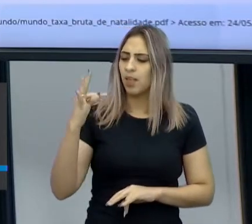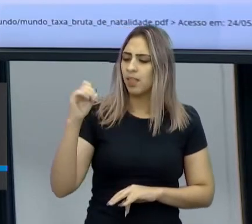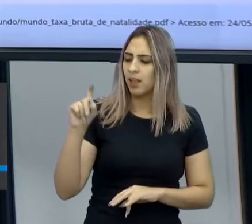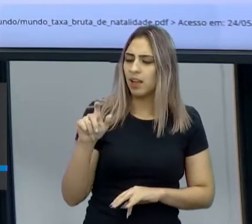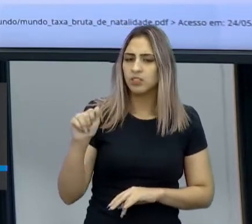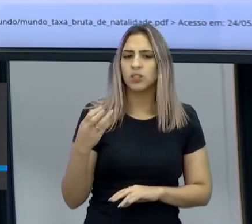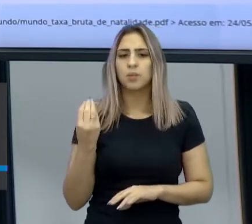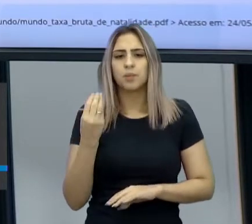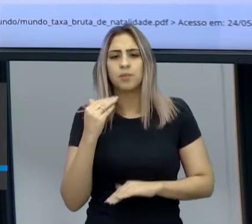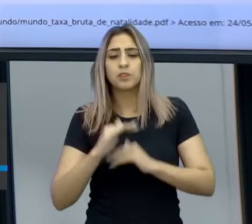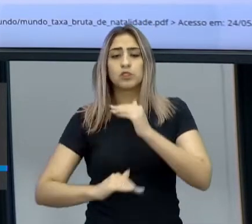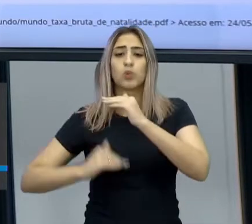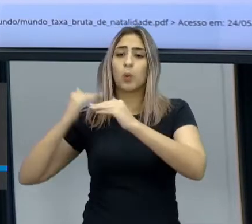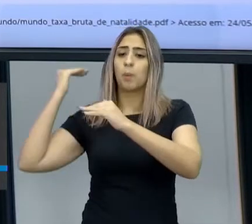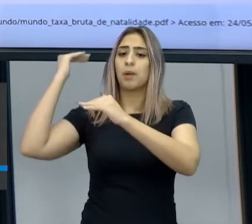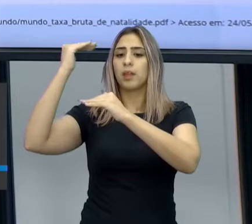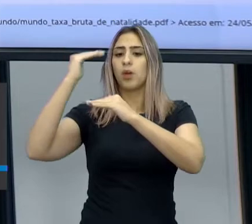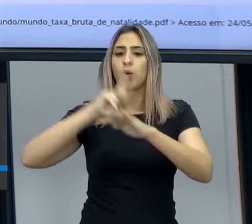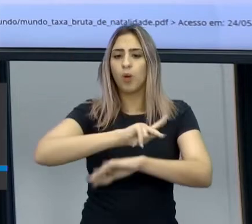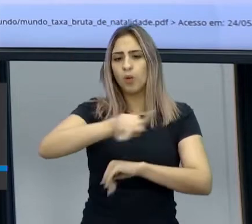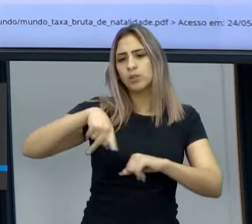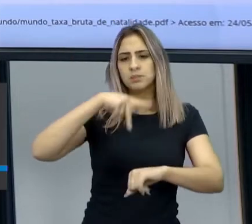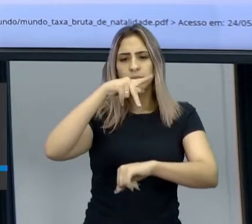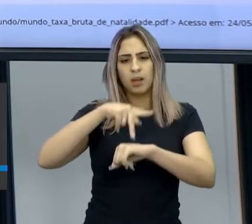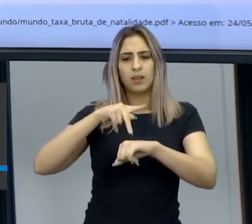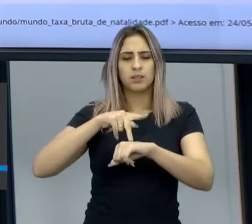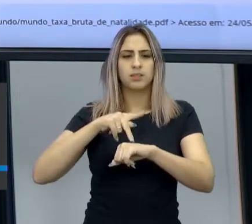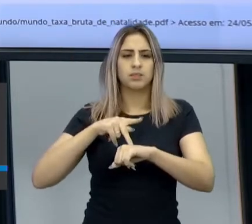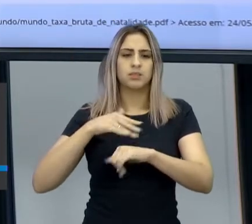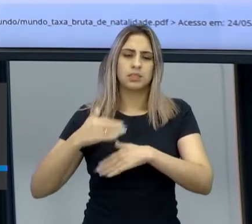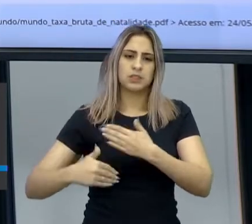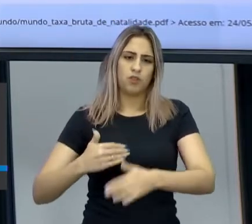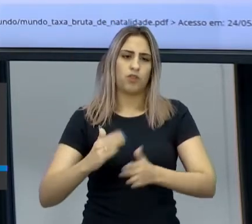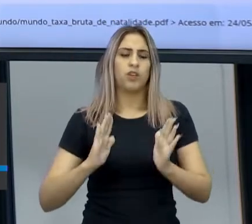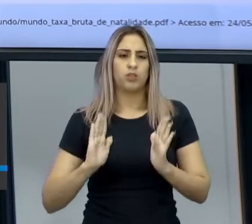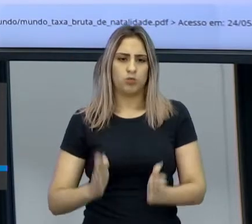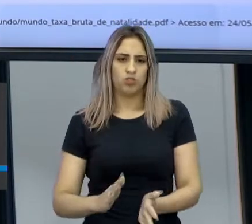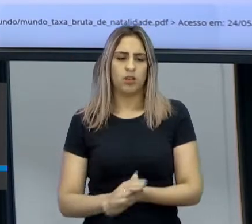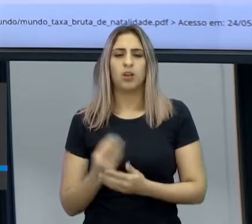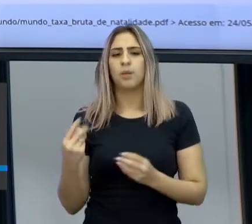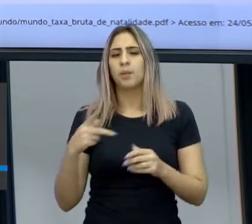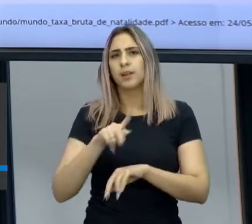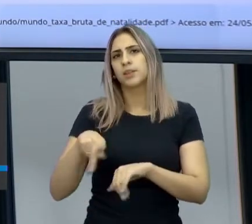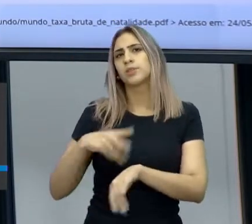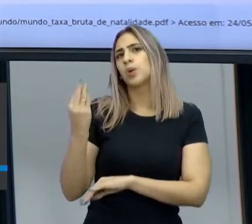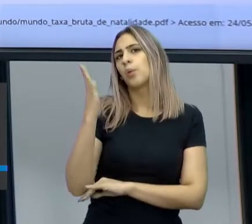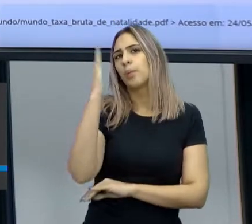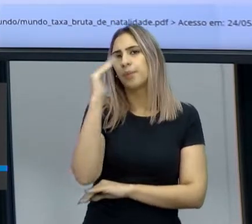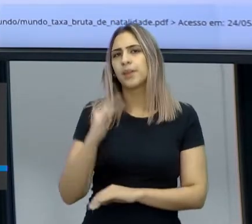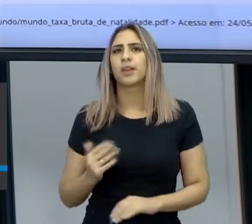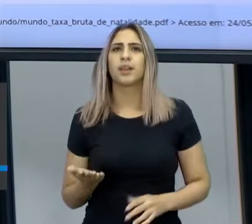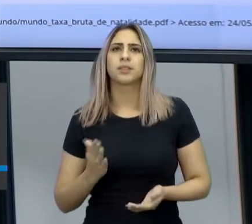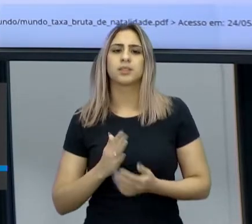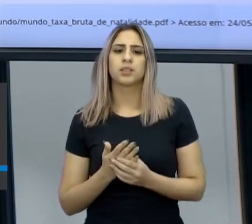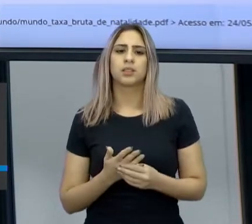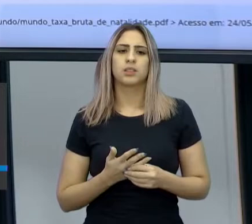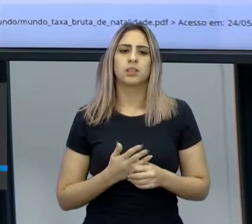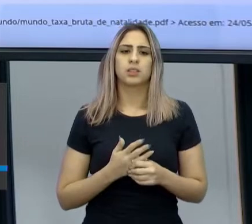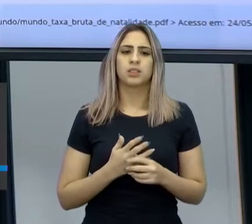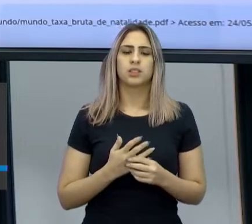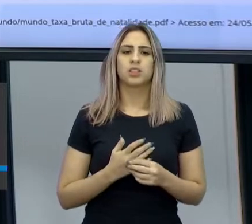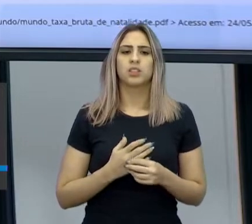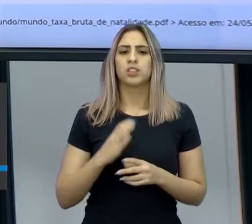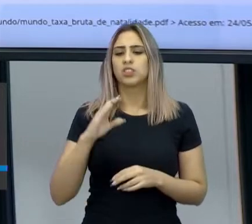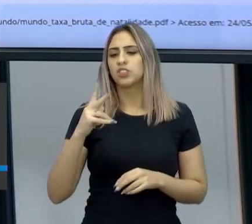natalidade superior aos países desenvolvidos. É lógico que países como o Brasil, né,